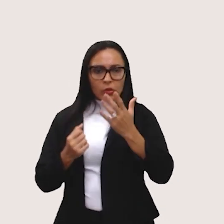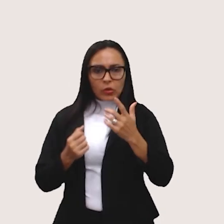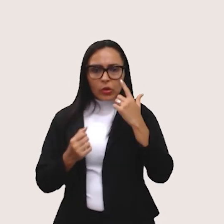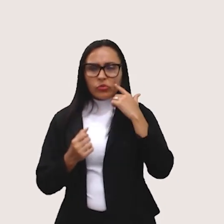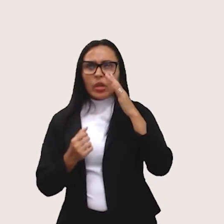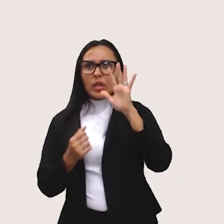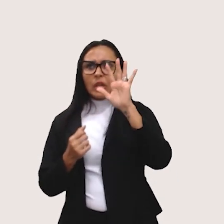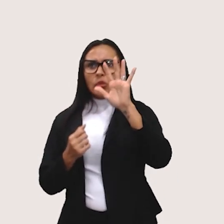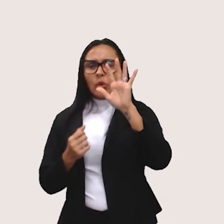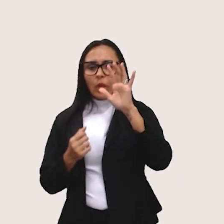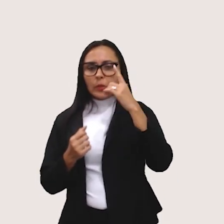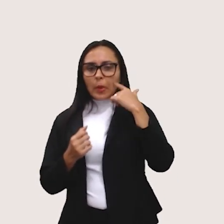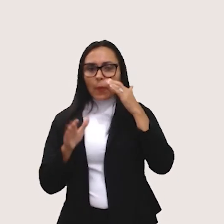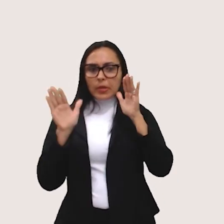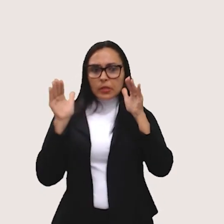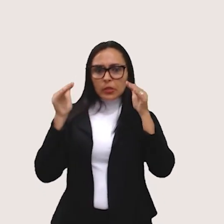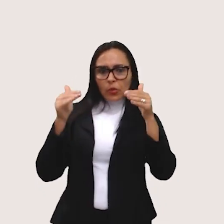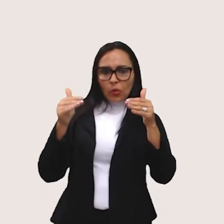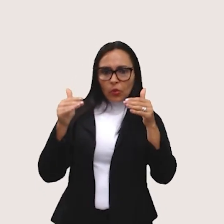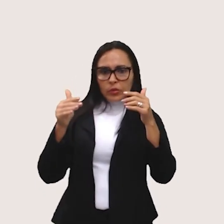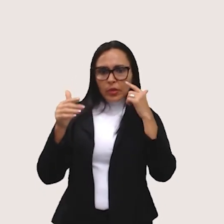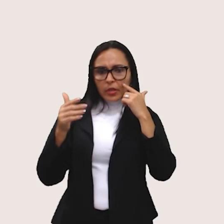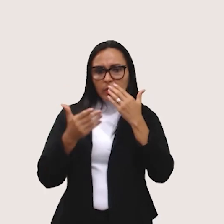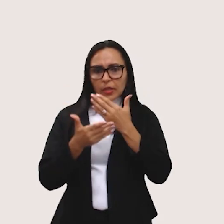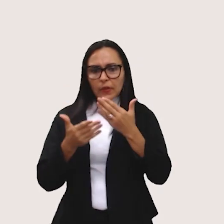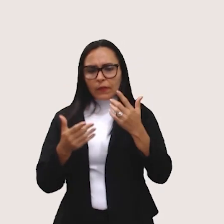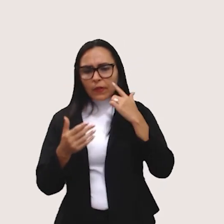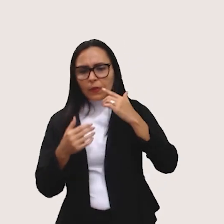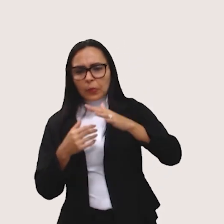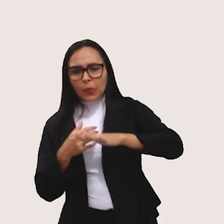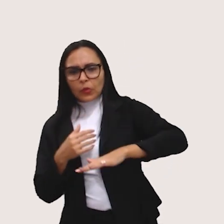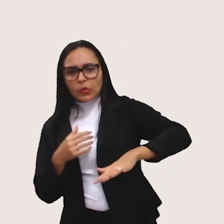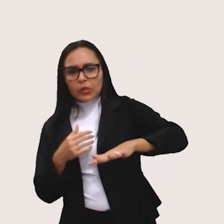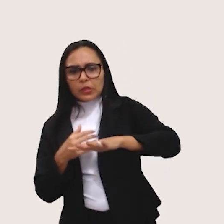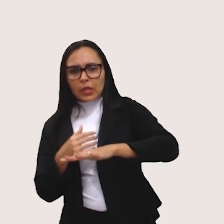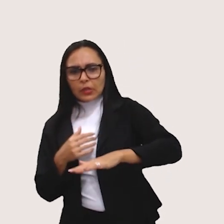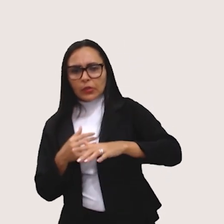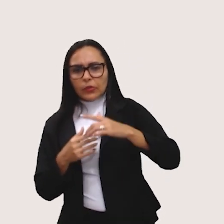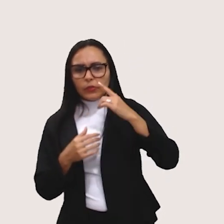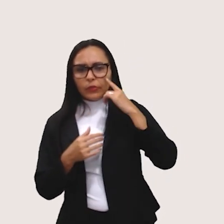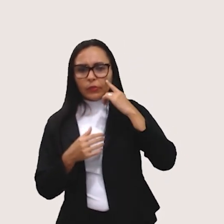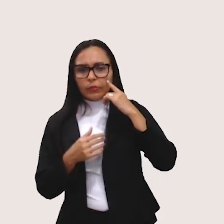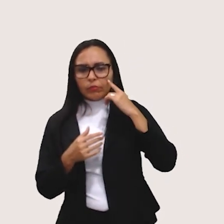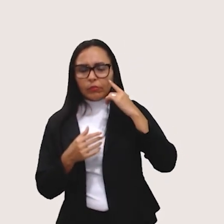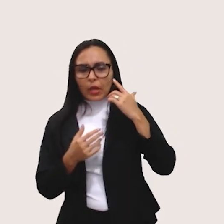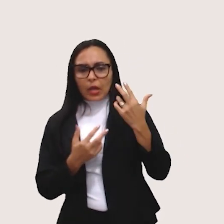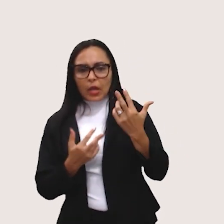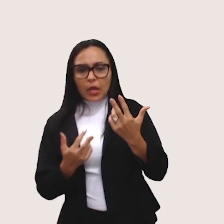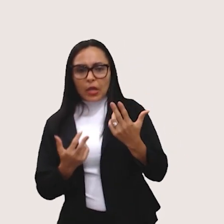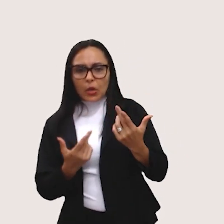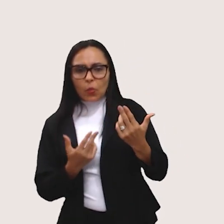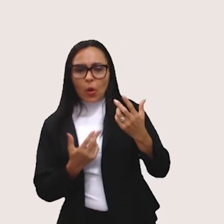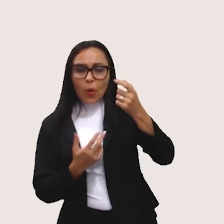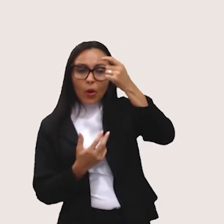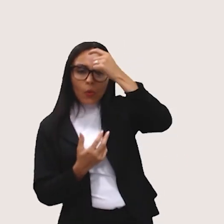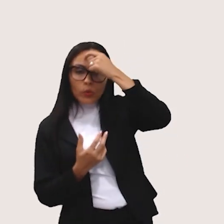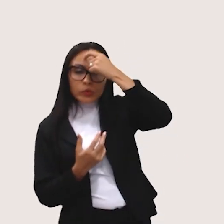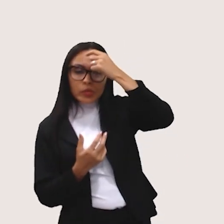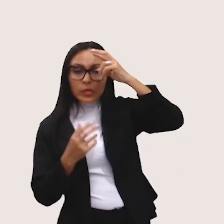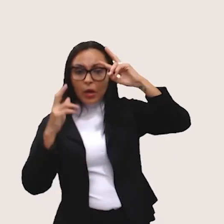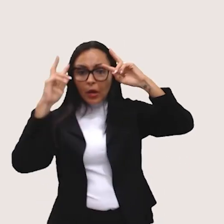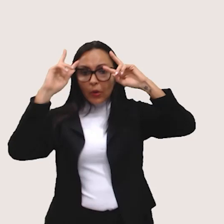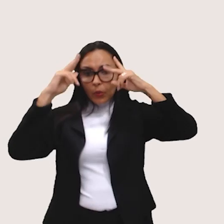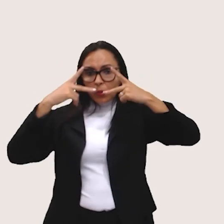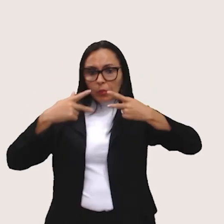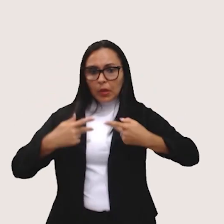minha alma se concentra. Que ventre produziu tão feio parto? A consciência humana